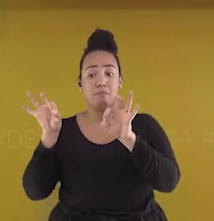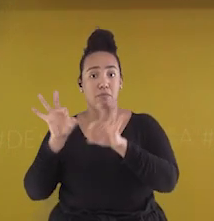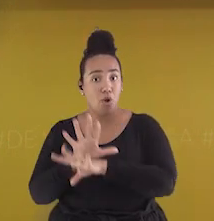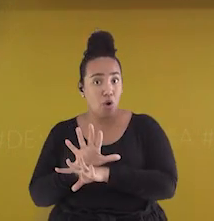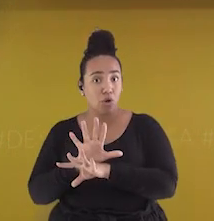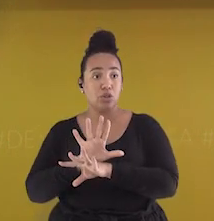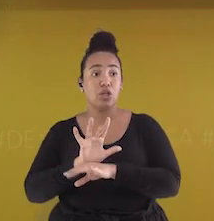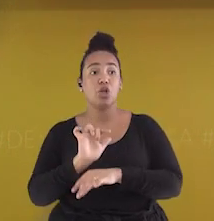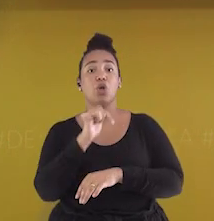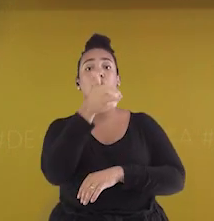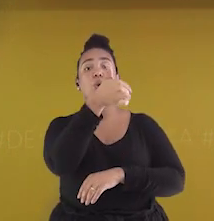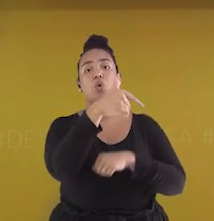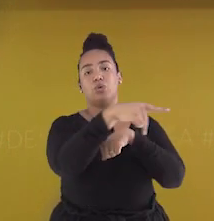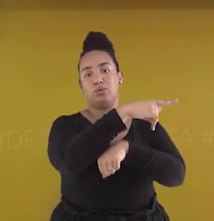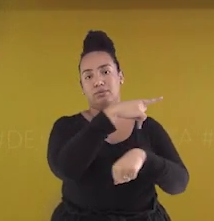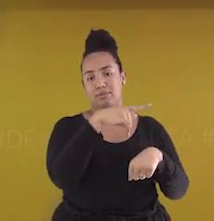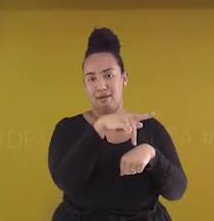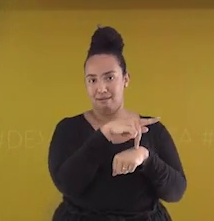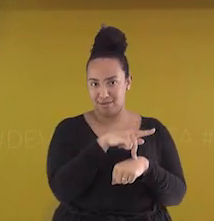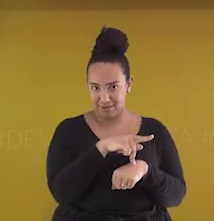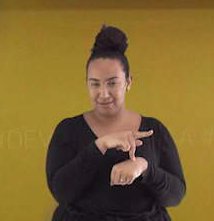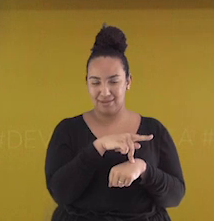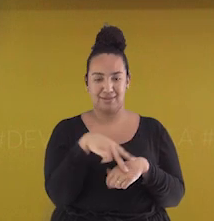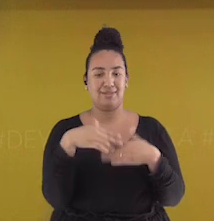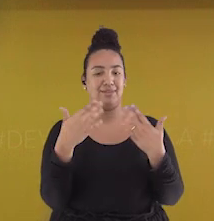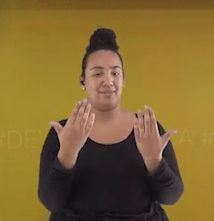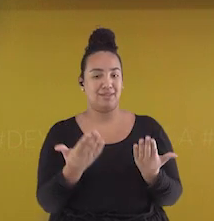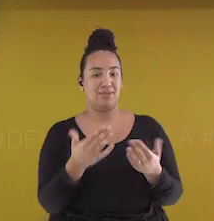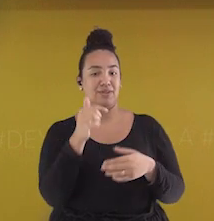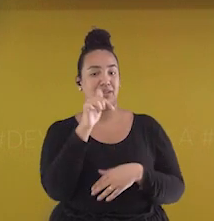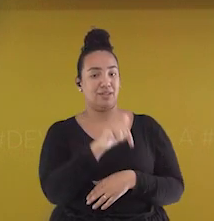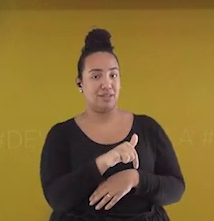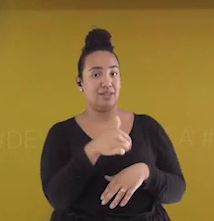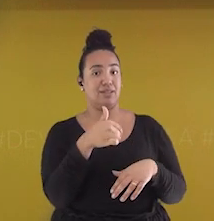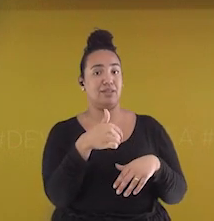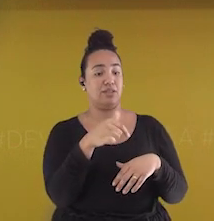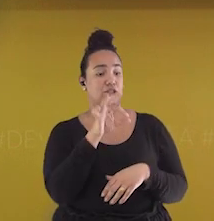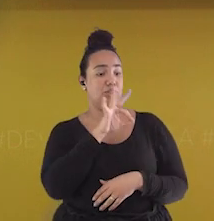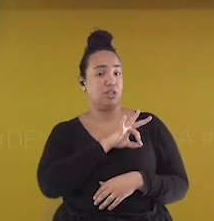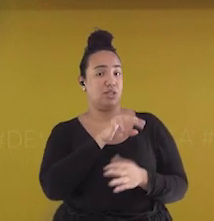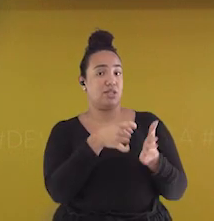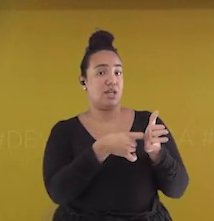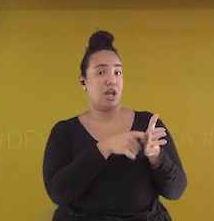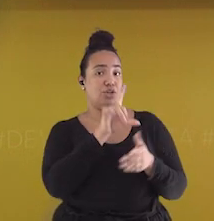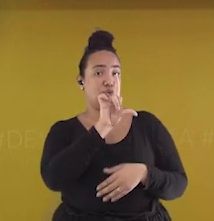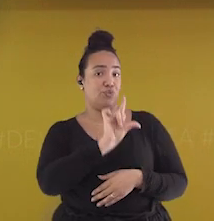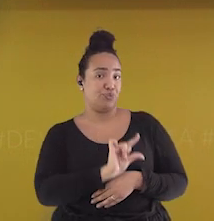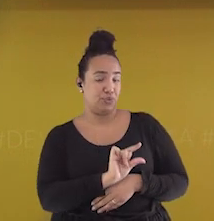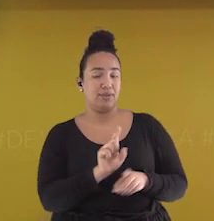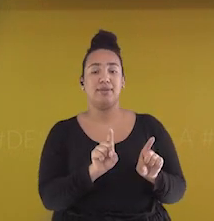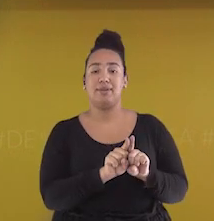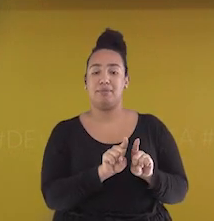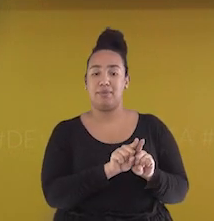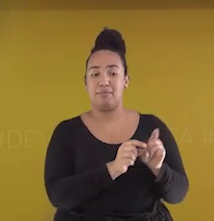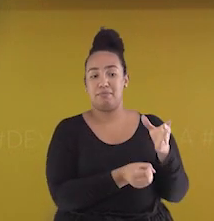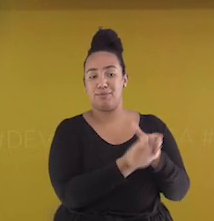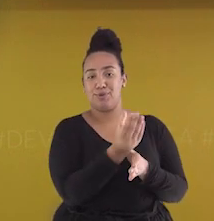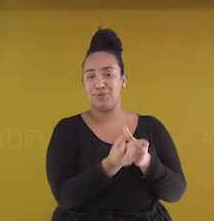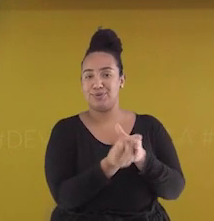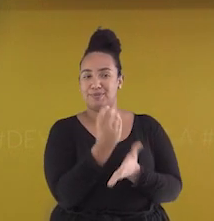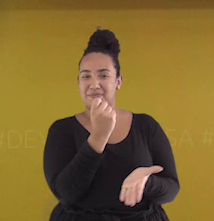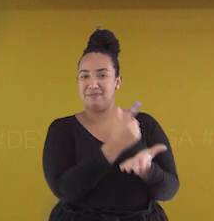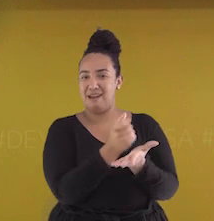em outro país por outra companhia, gerando assim uma menor carga tributária e baixo custo